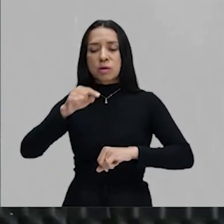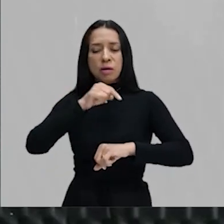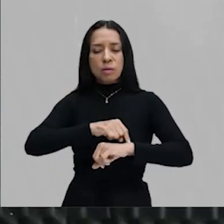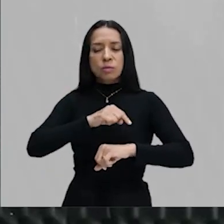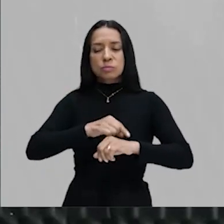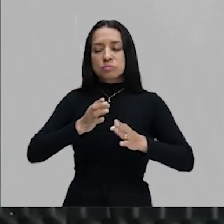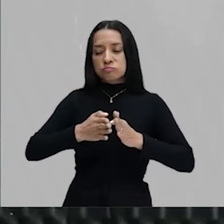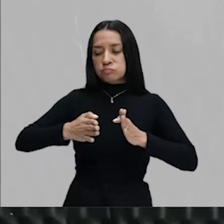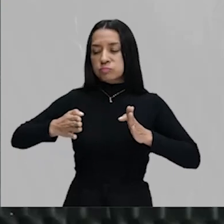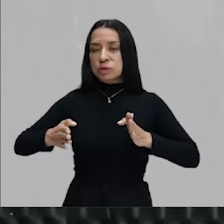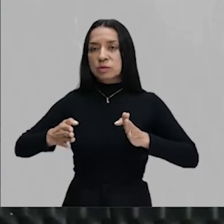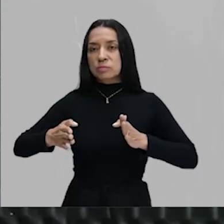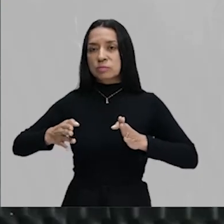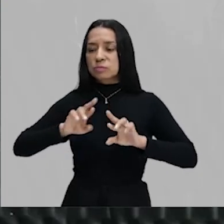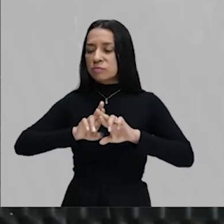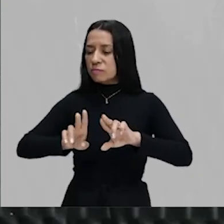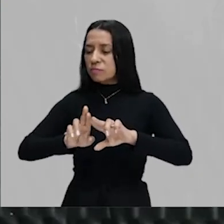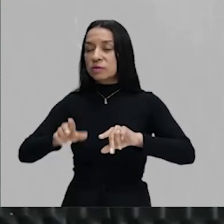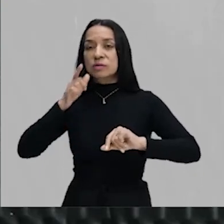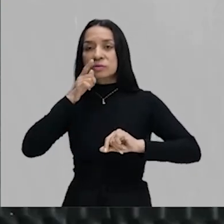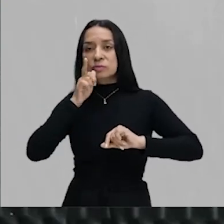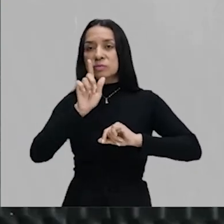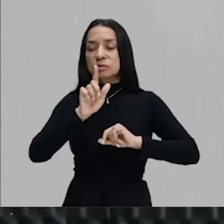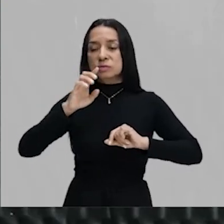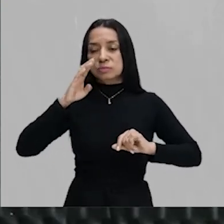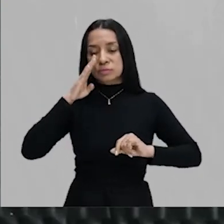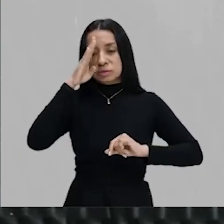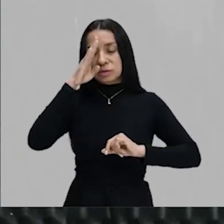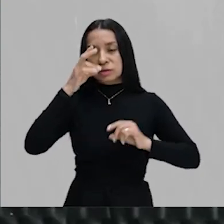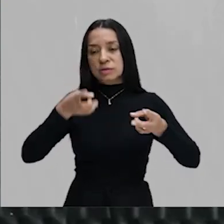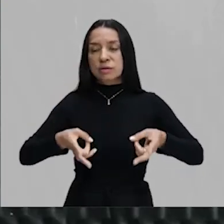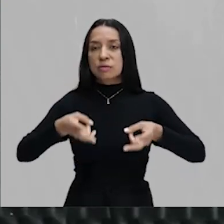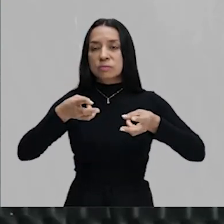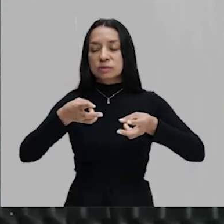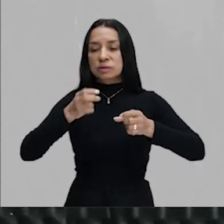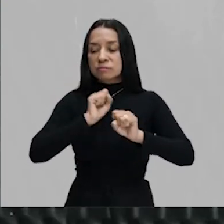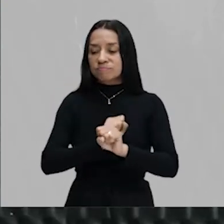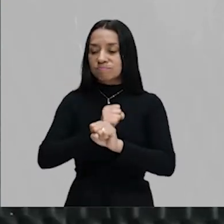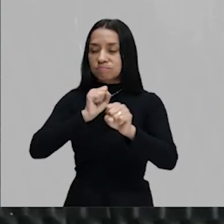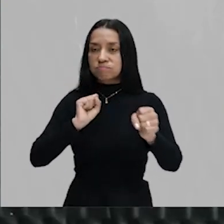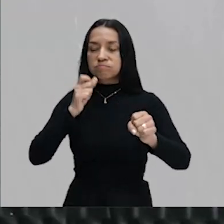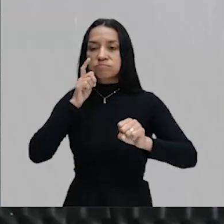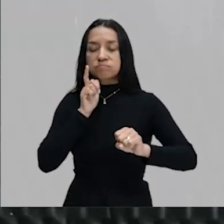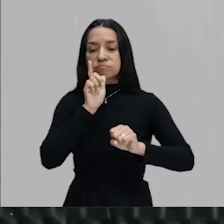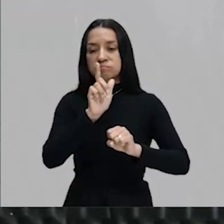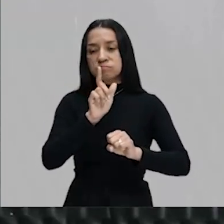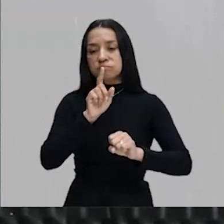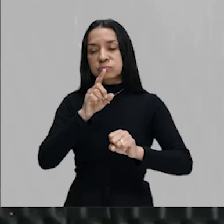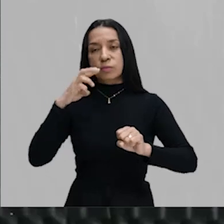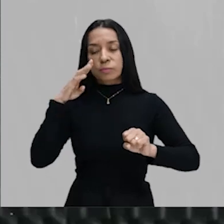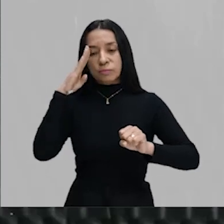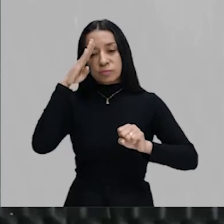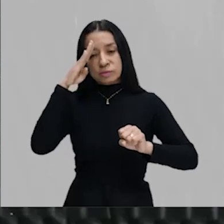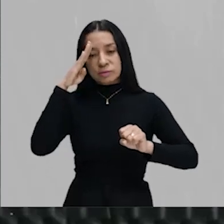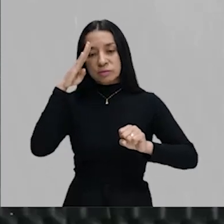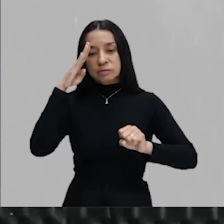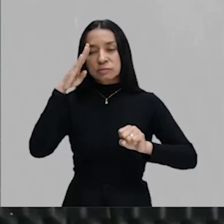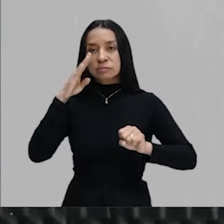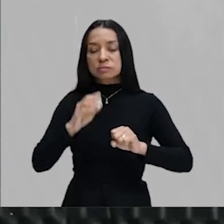militares. Embora o que a gente observa que a grande conquista militar dos